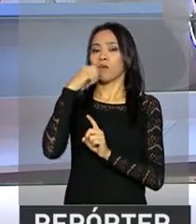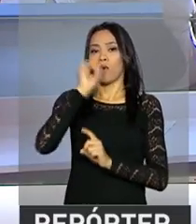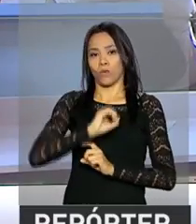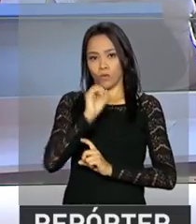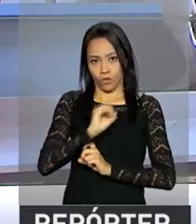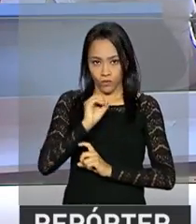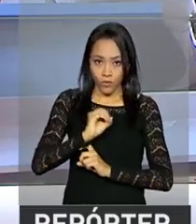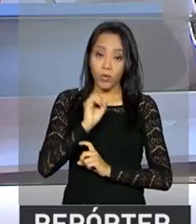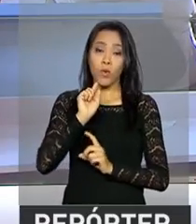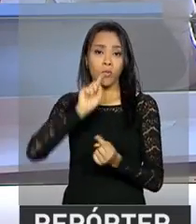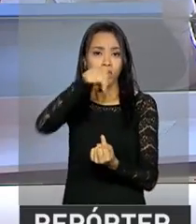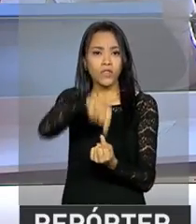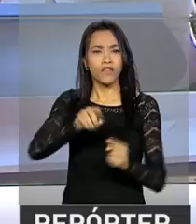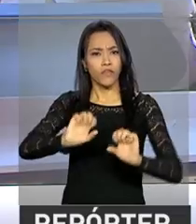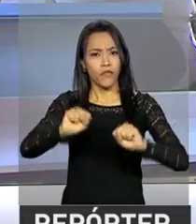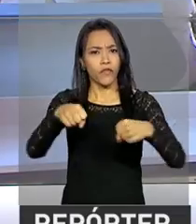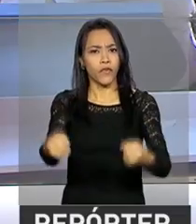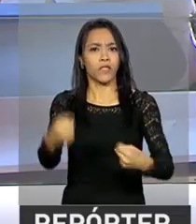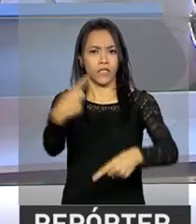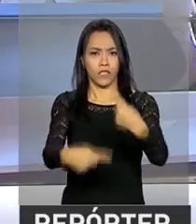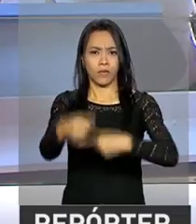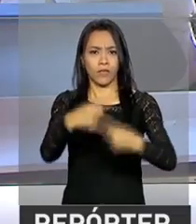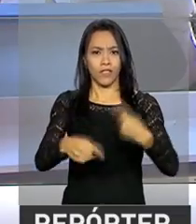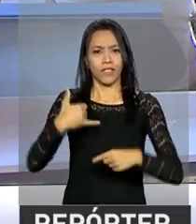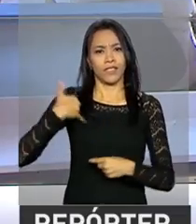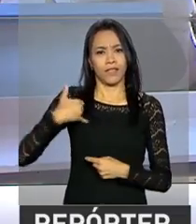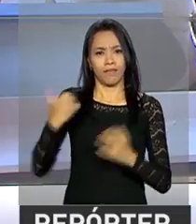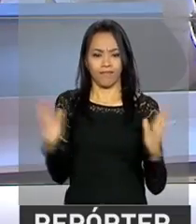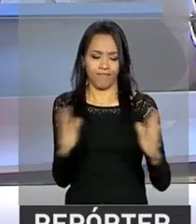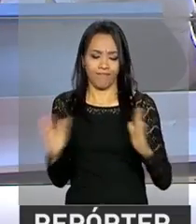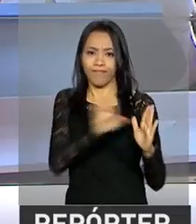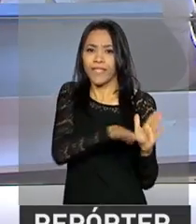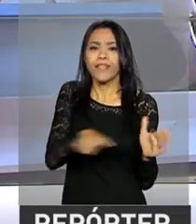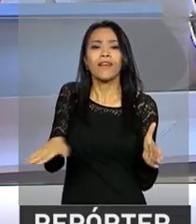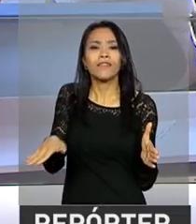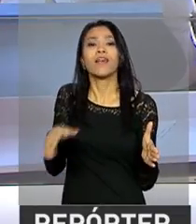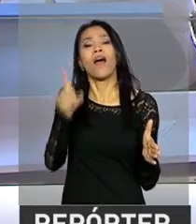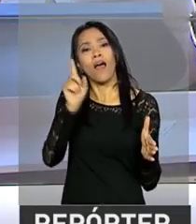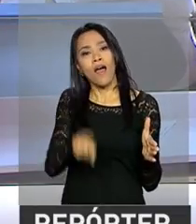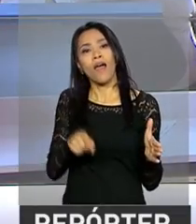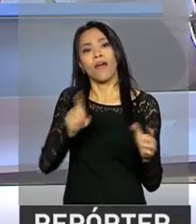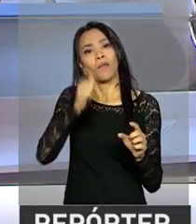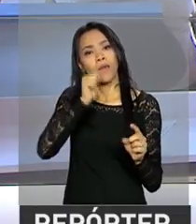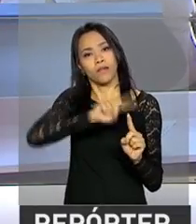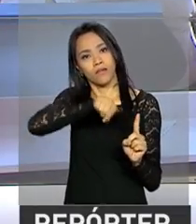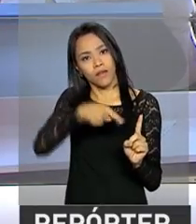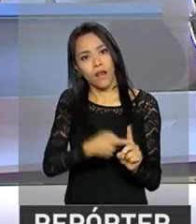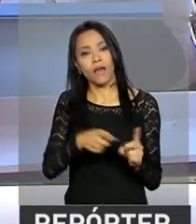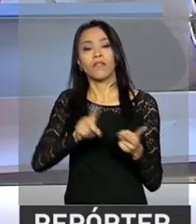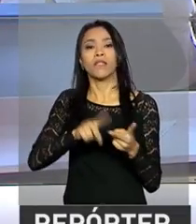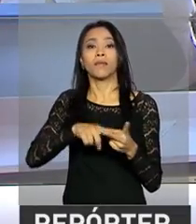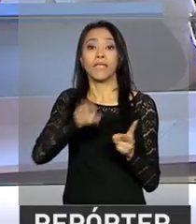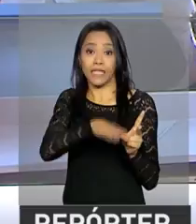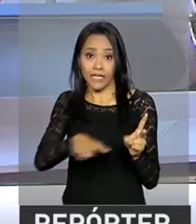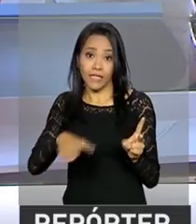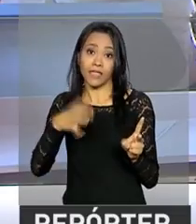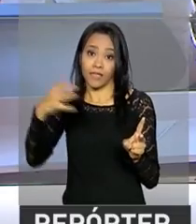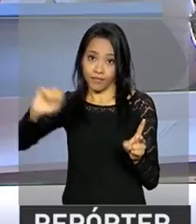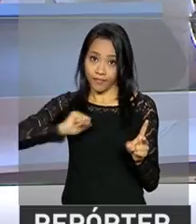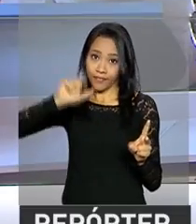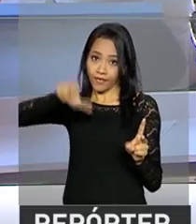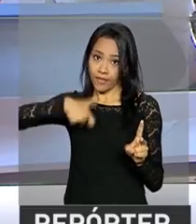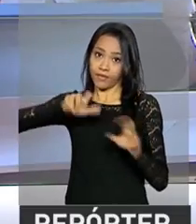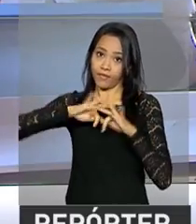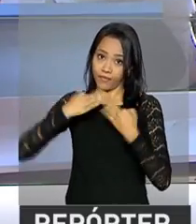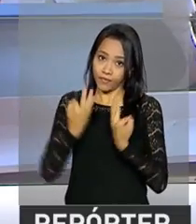fortalecer as políticas para a primeira infância serão acompanhadas gestantes e crianças do Bolsa Família aquelas que